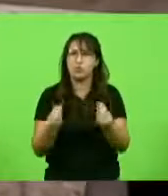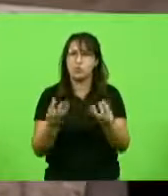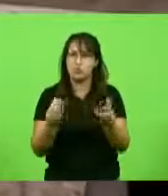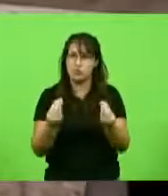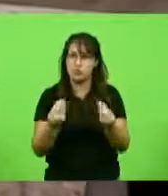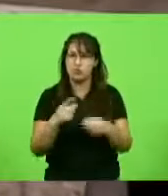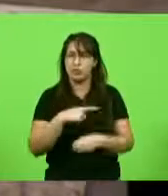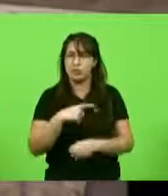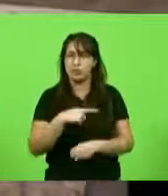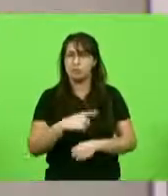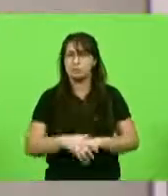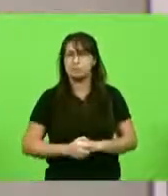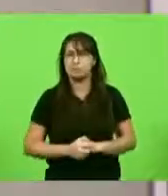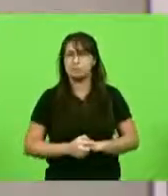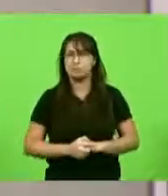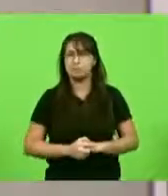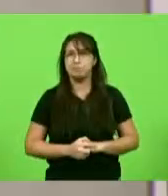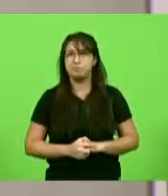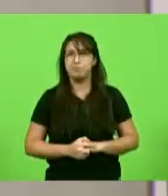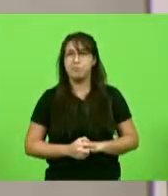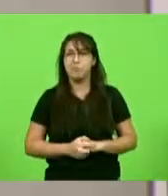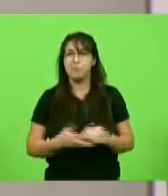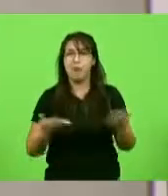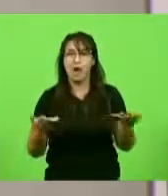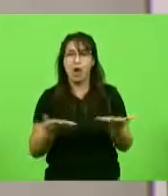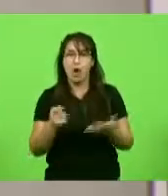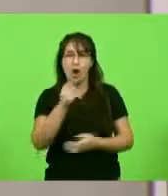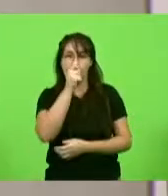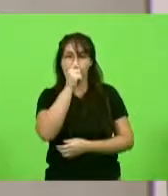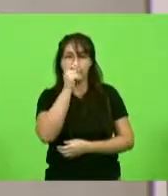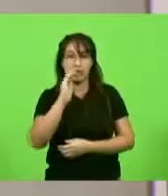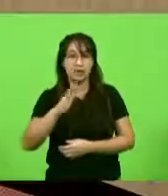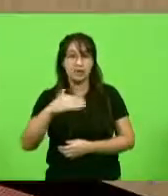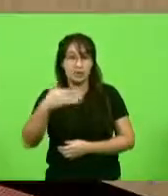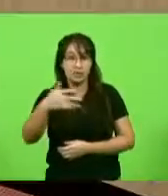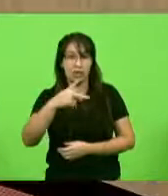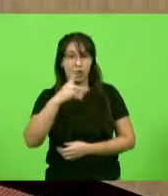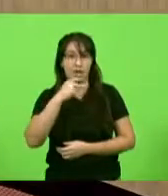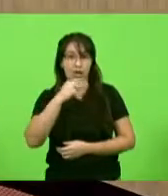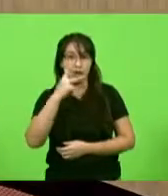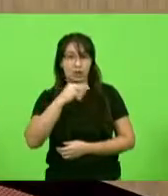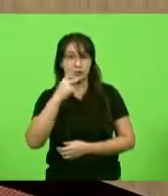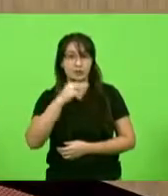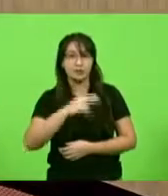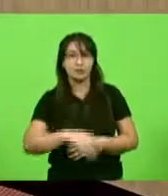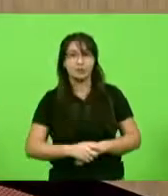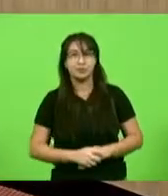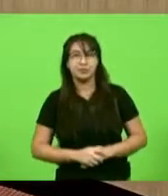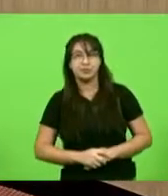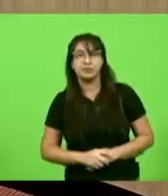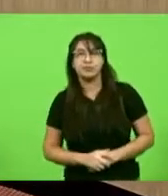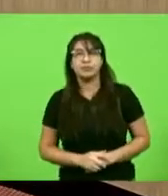senhor presidente. Com a palavra, o deputado João Amin, na sequência, deputado Kennedy Nunes. Eu queria